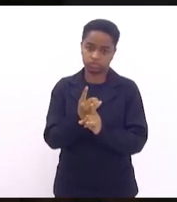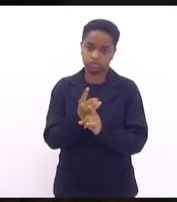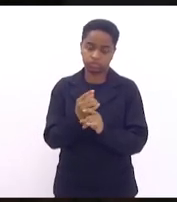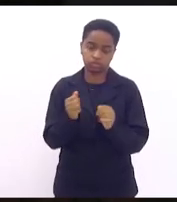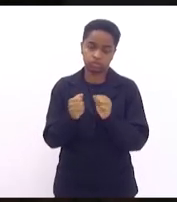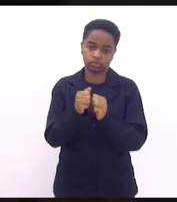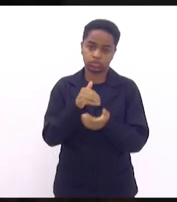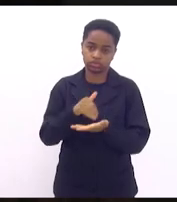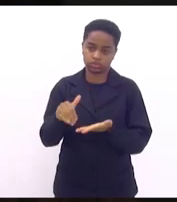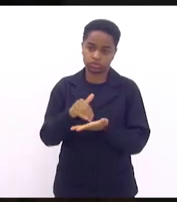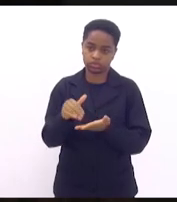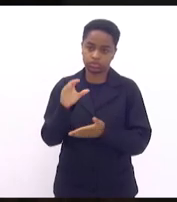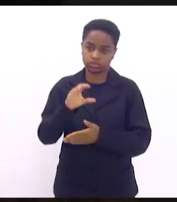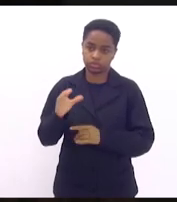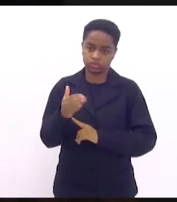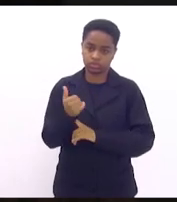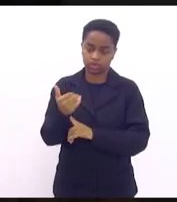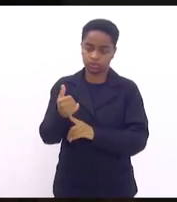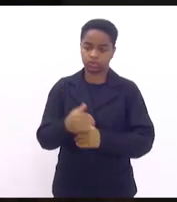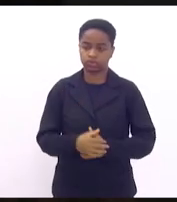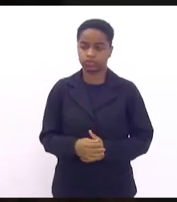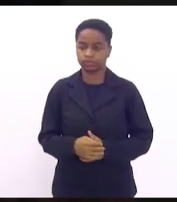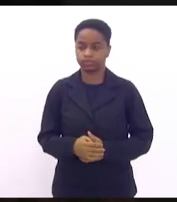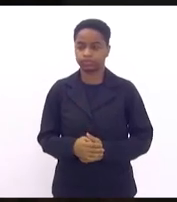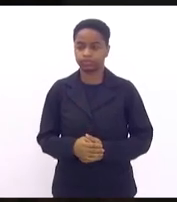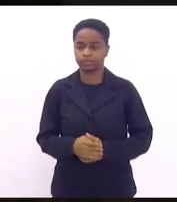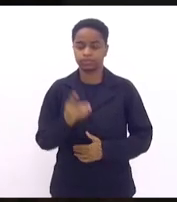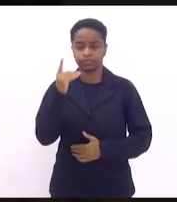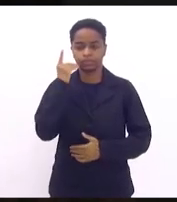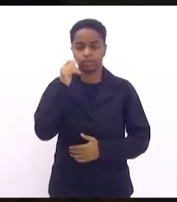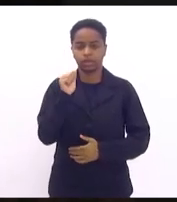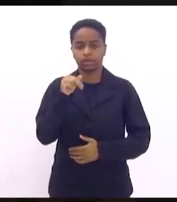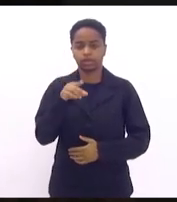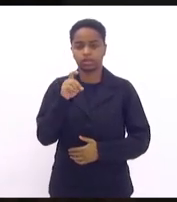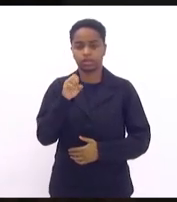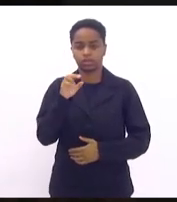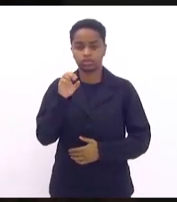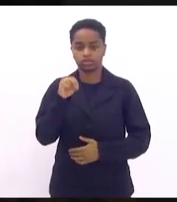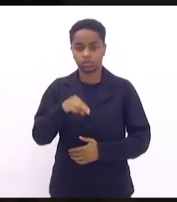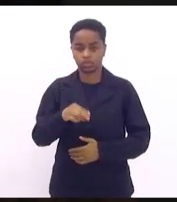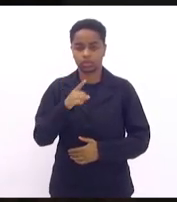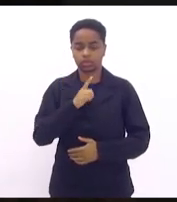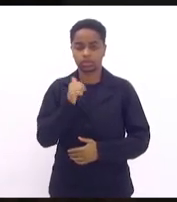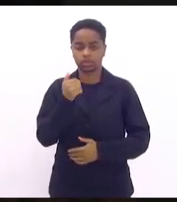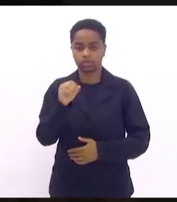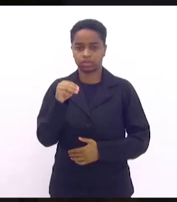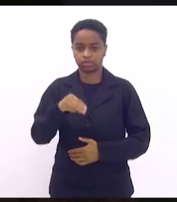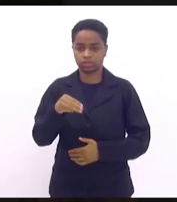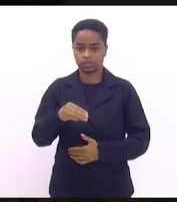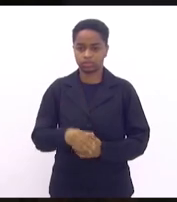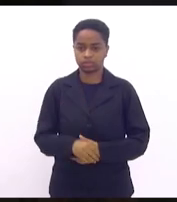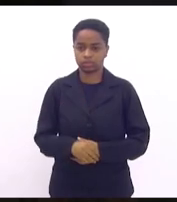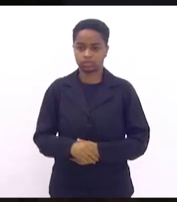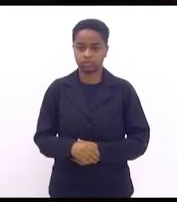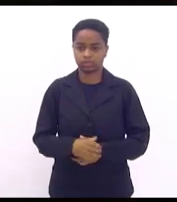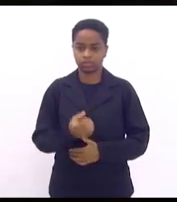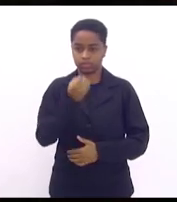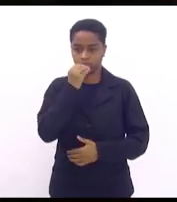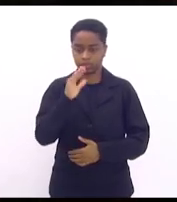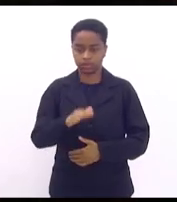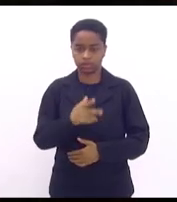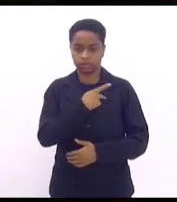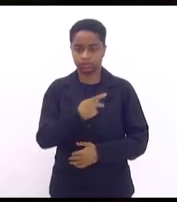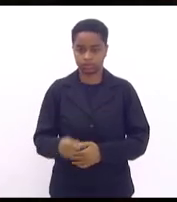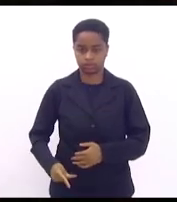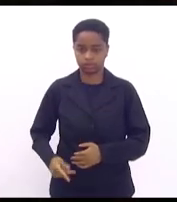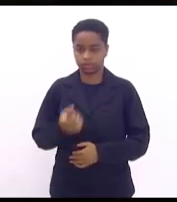Secretaria de Ciência e Tecnologia. Deputado Anderson Moraes, o excelência se dispõe de 10 minutos. Boa tarde, presidente.